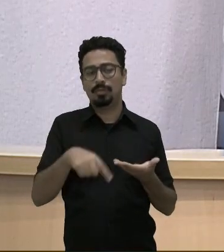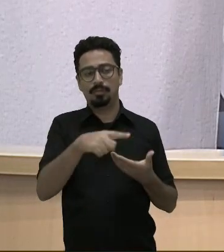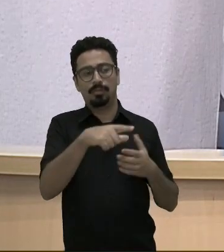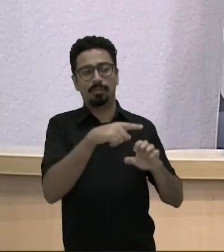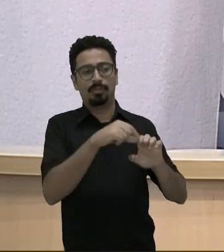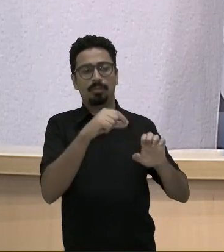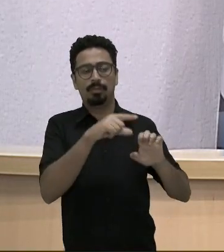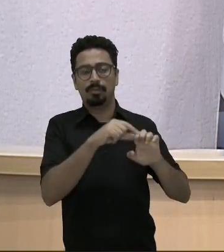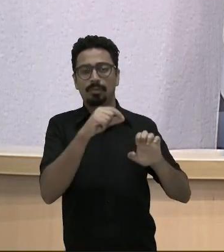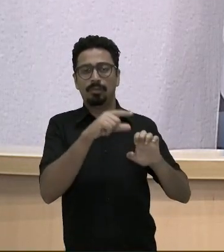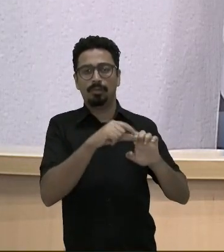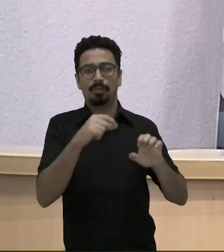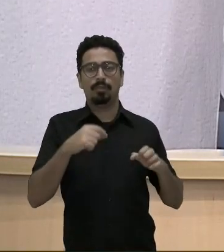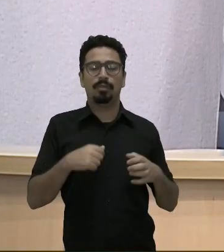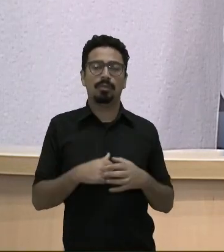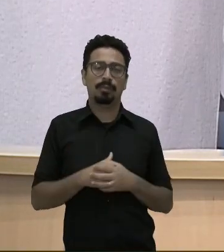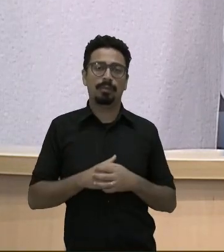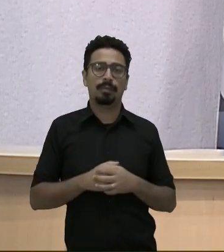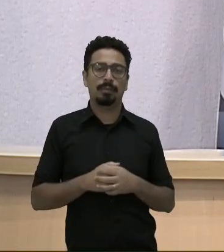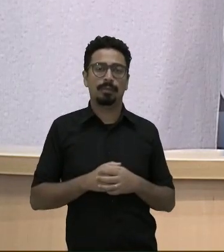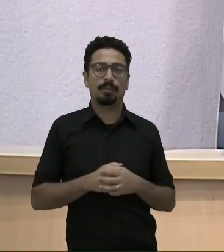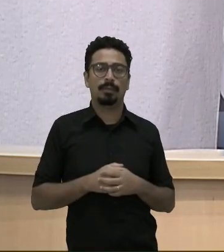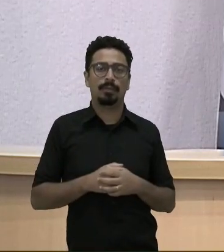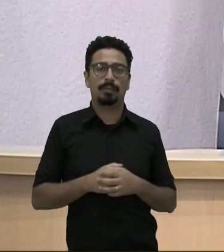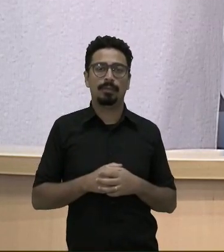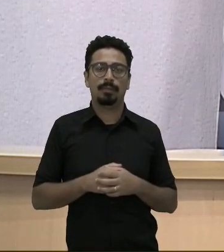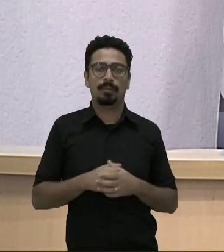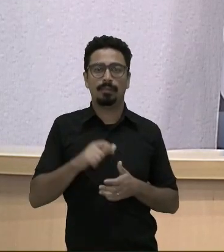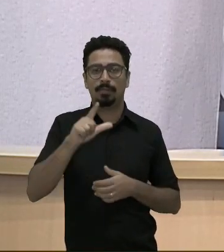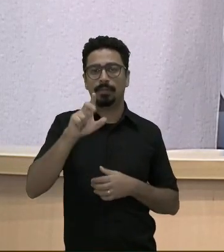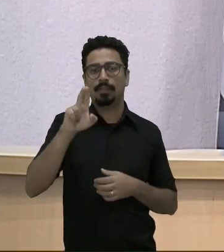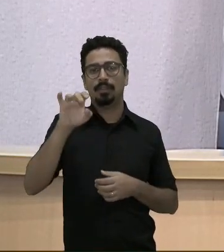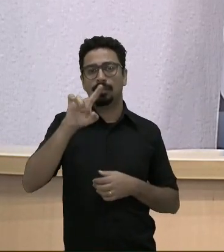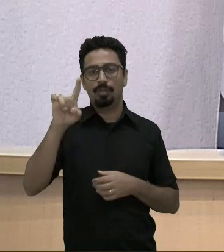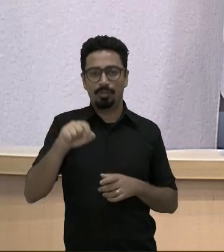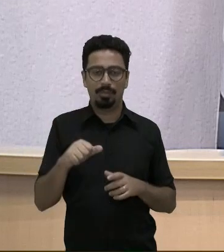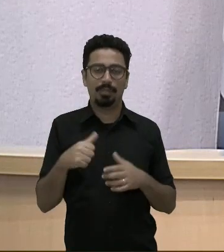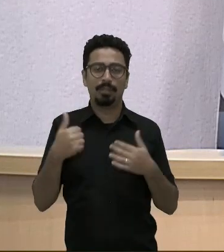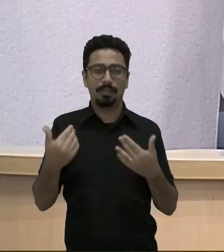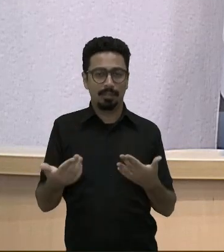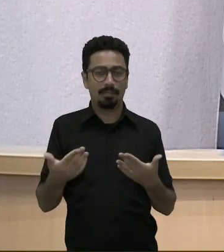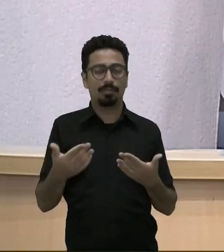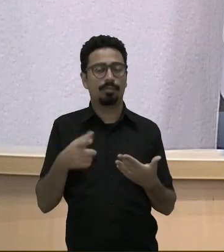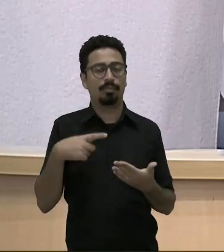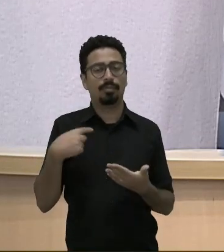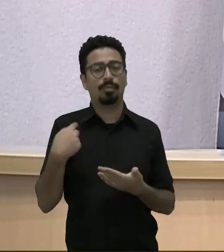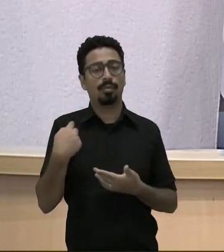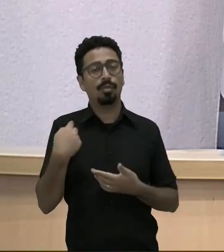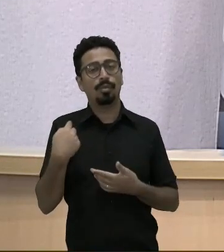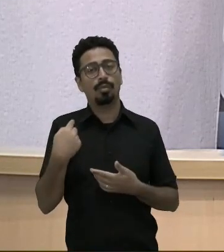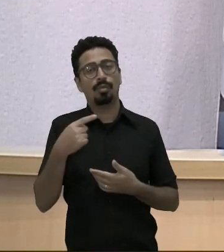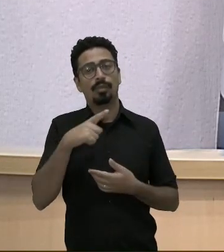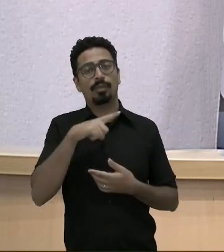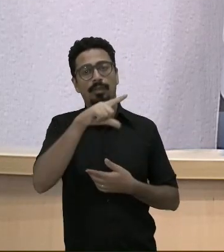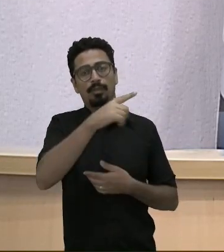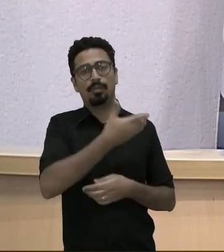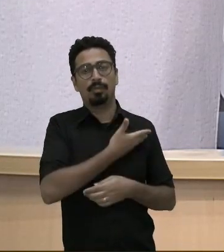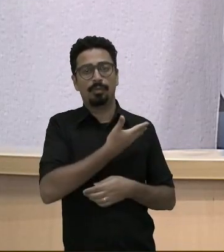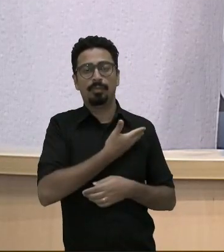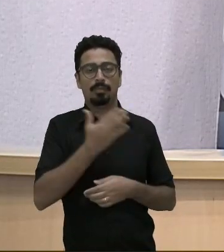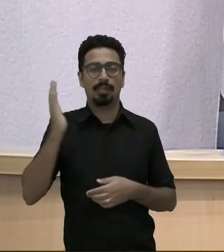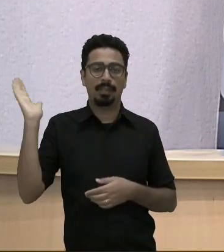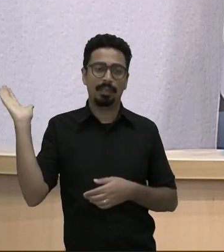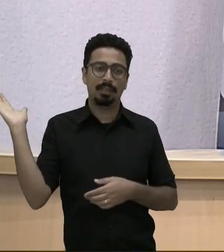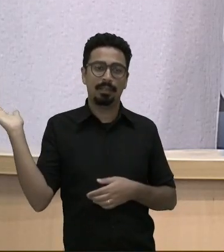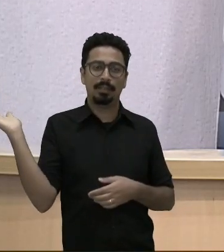empreendedora. Ela mexe com decoração, né, Luísa? É Luísa. Então, isso pra gente, nós temos lá o nosso colega lá que é garçom também,